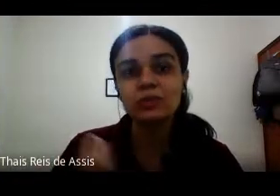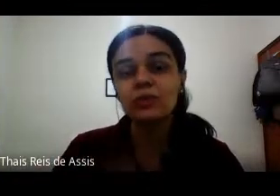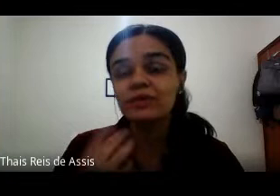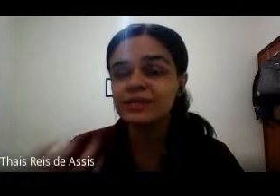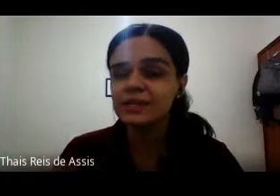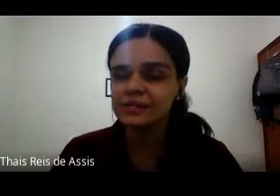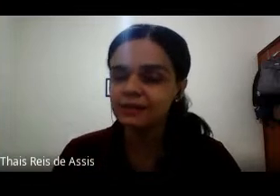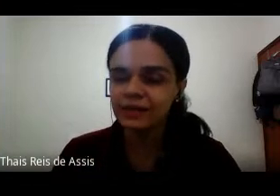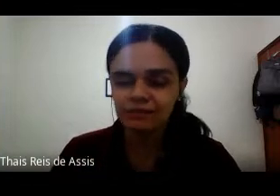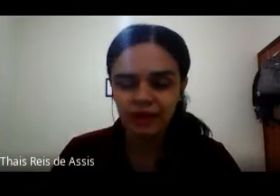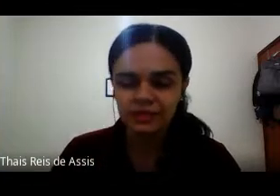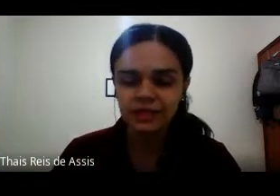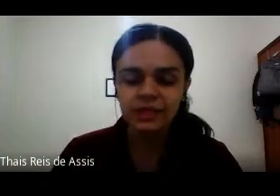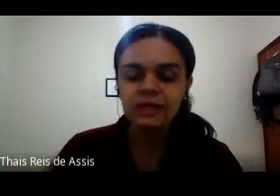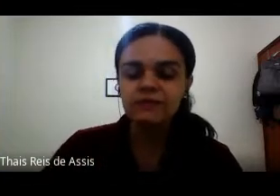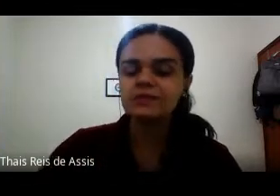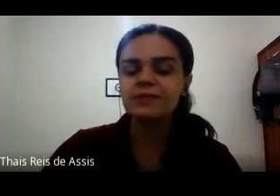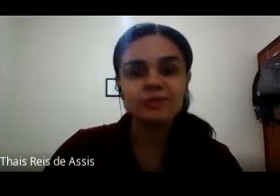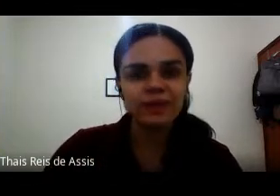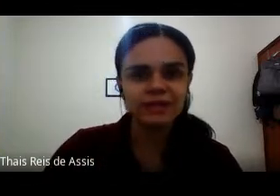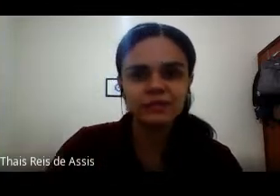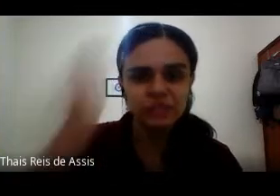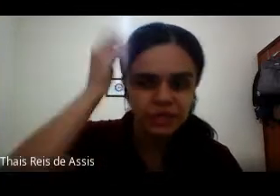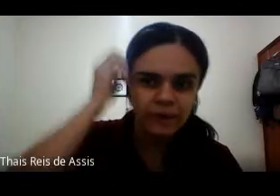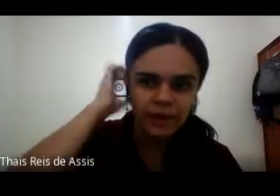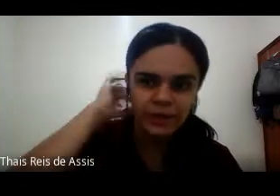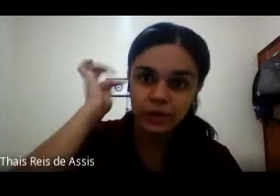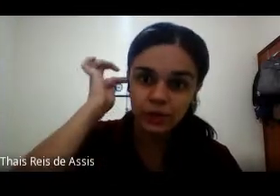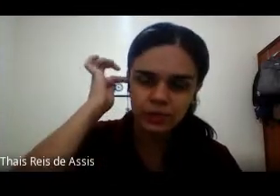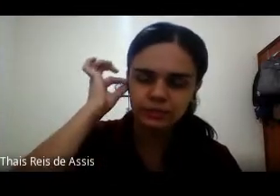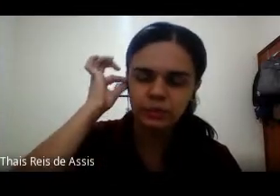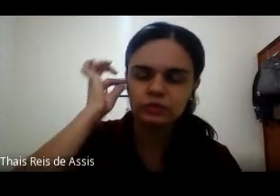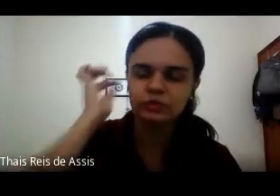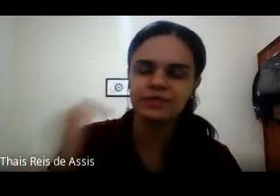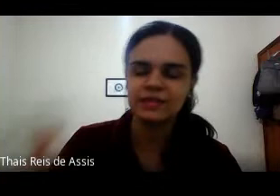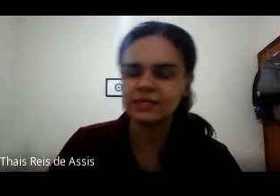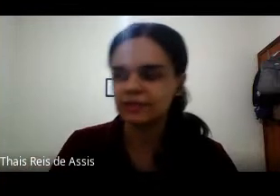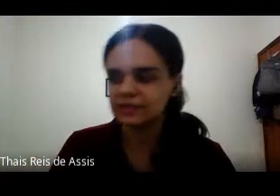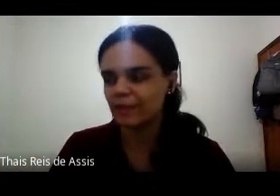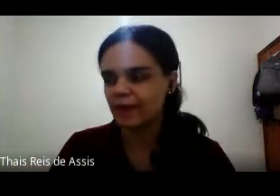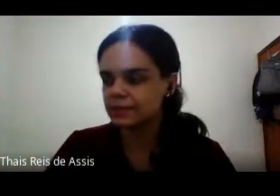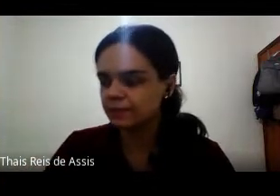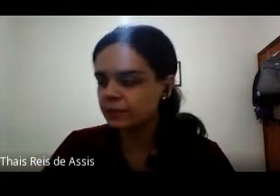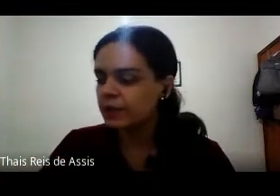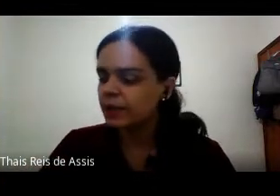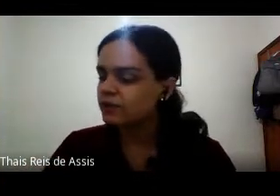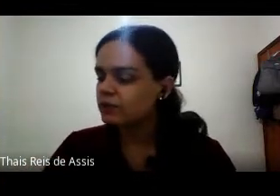de universalizar a educação básica. Infelizmente, no Brasil, a gente não chegou nesse ponto de universalizar a educação